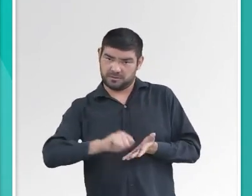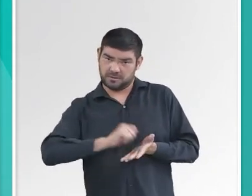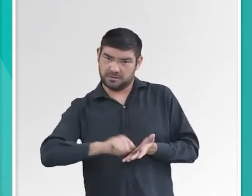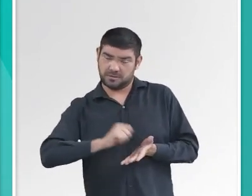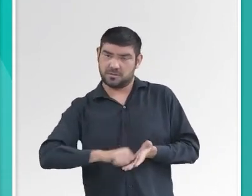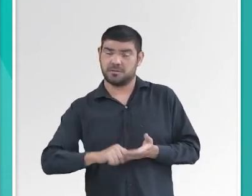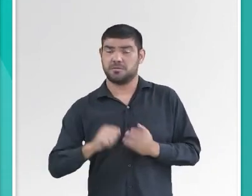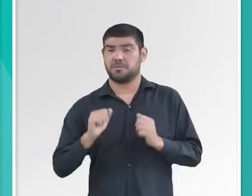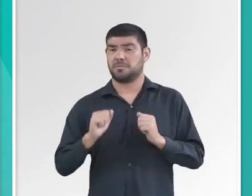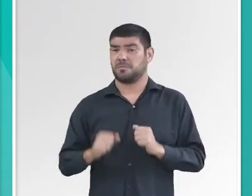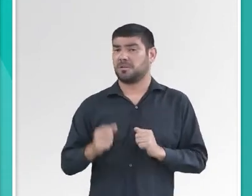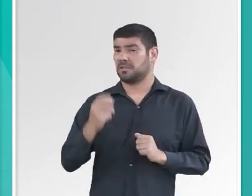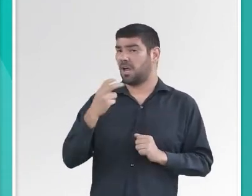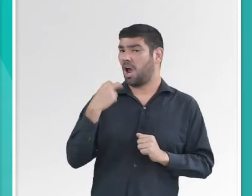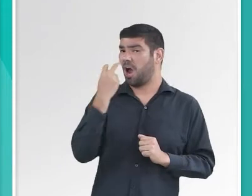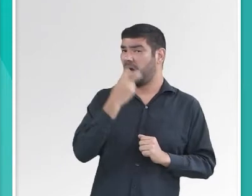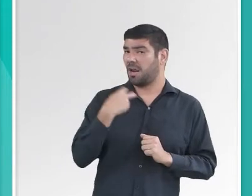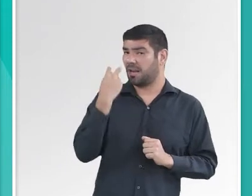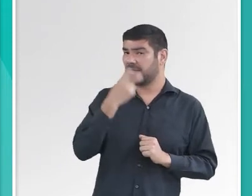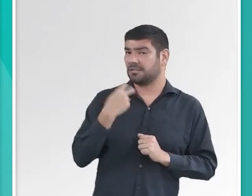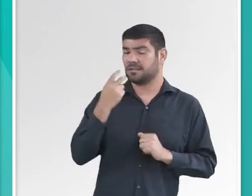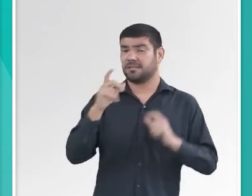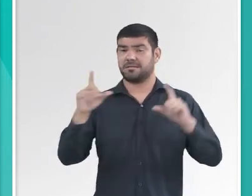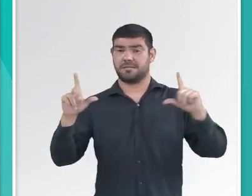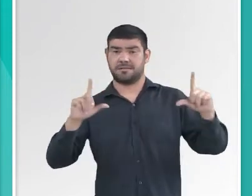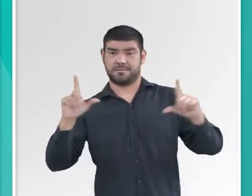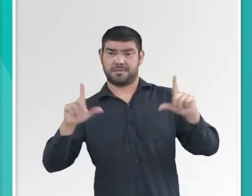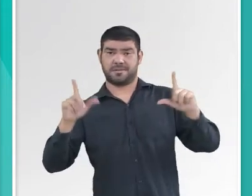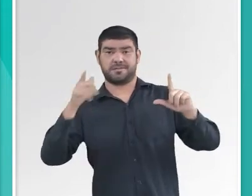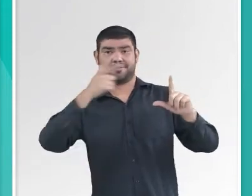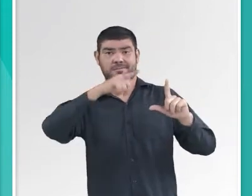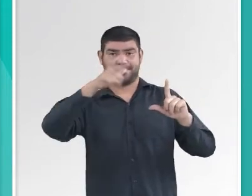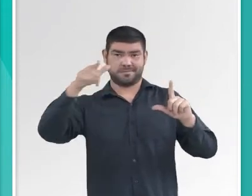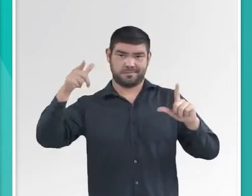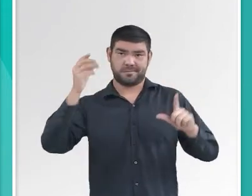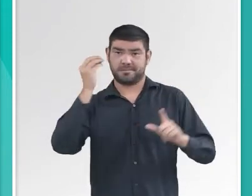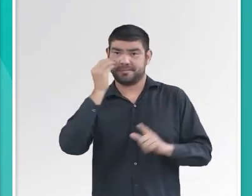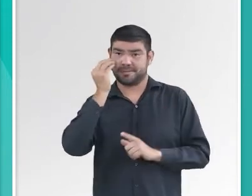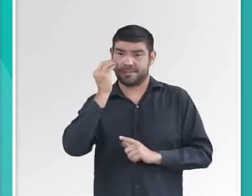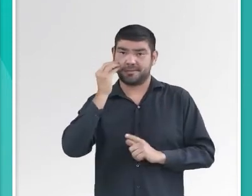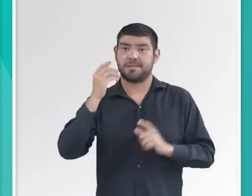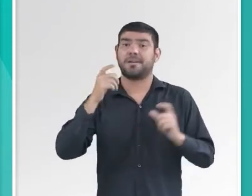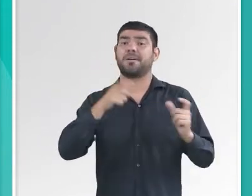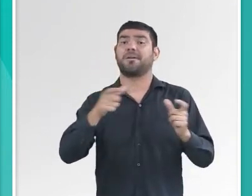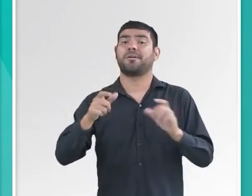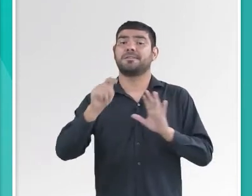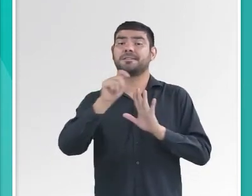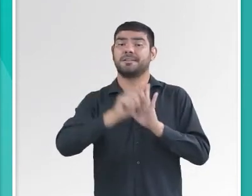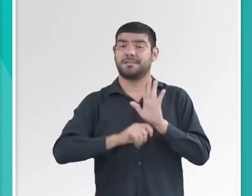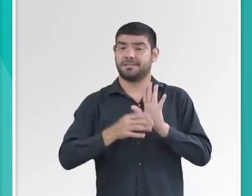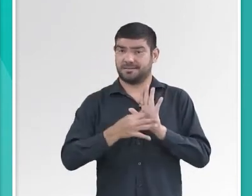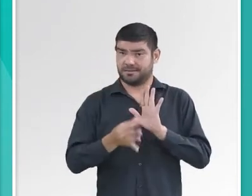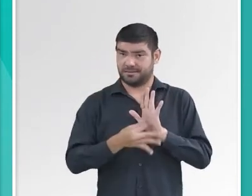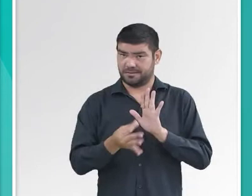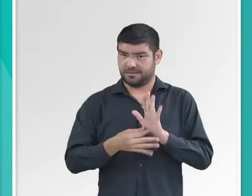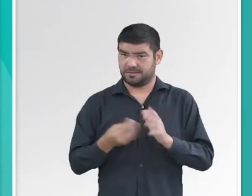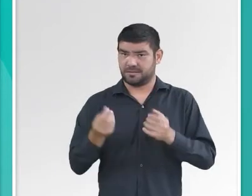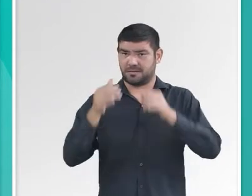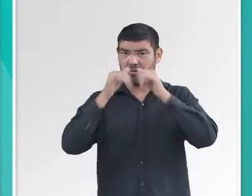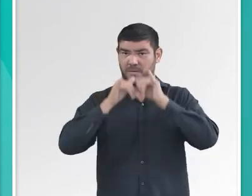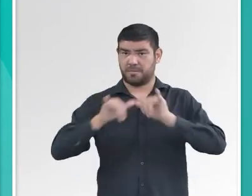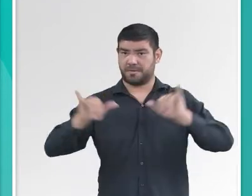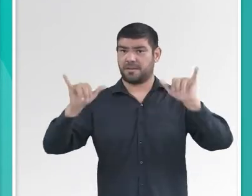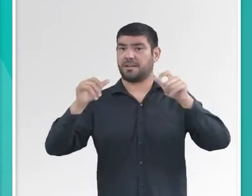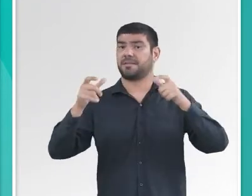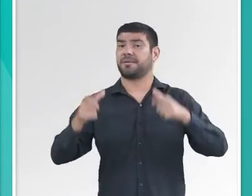que pode ser oralizado, televisionado e tantos outros. Então observa aí, onde é que a nossa resenha costuma ser publicada?